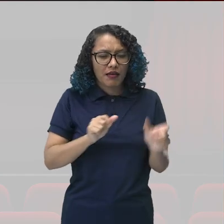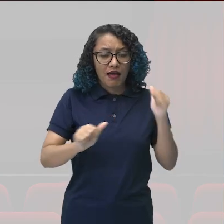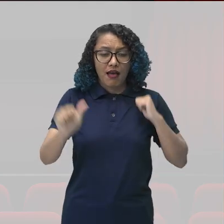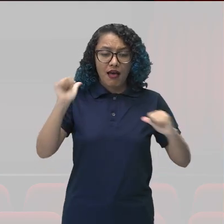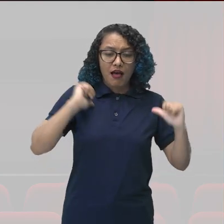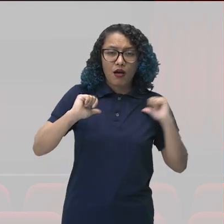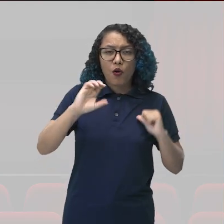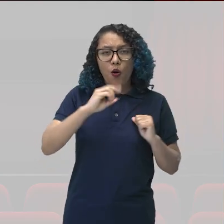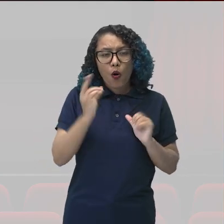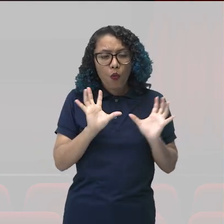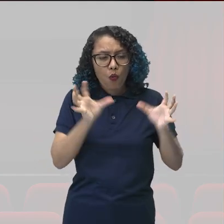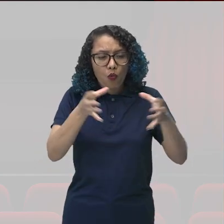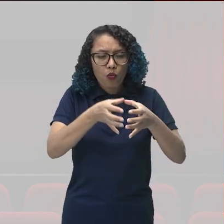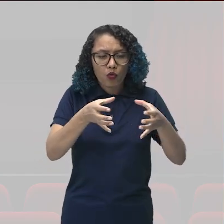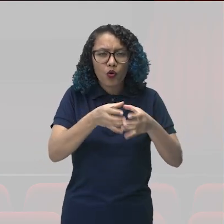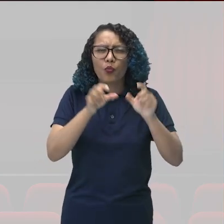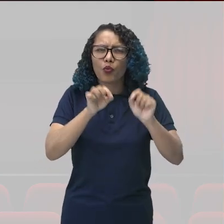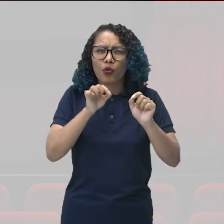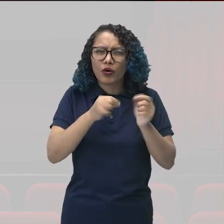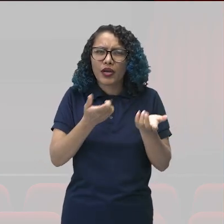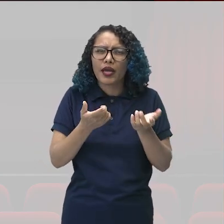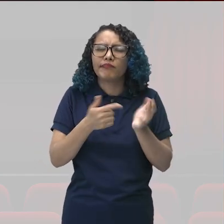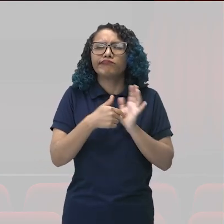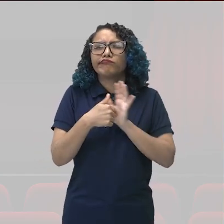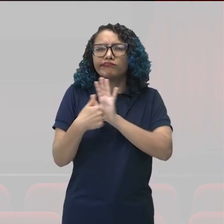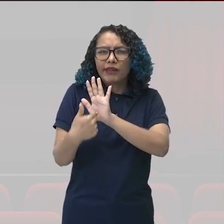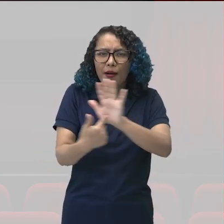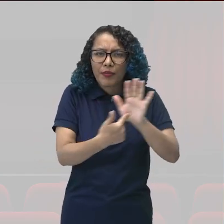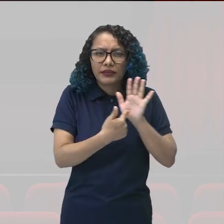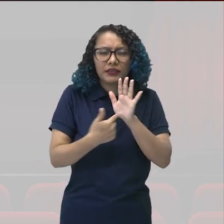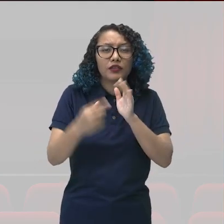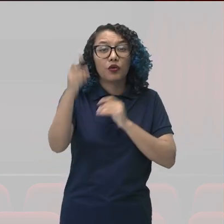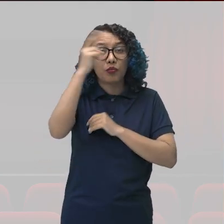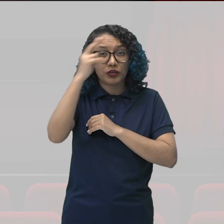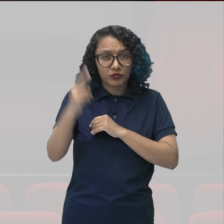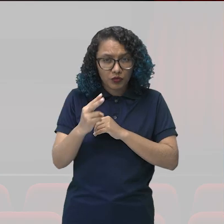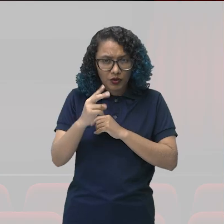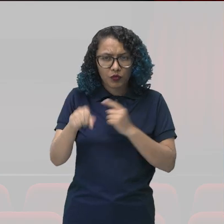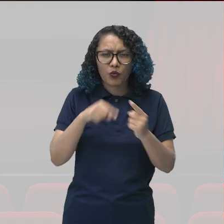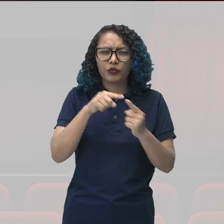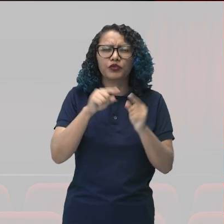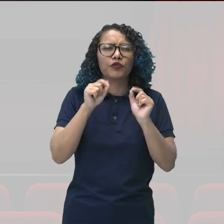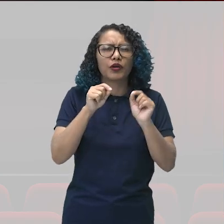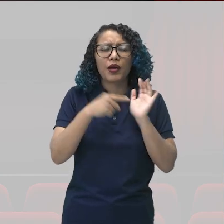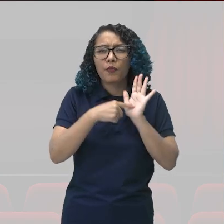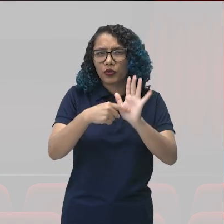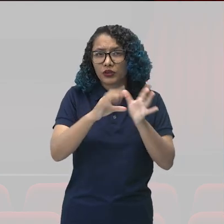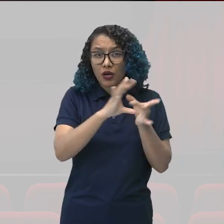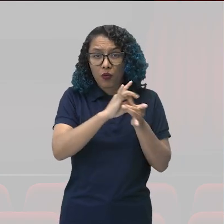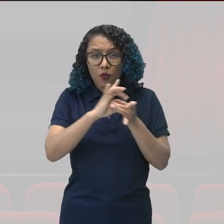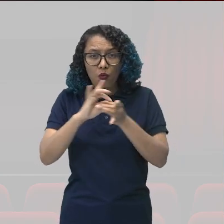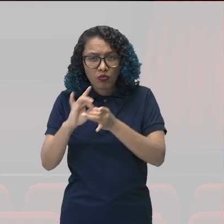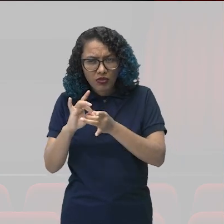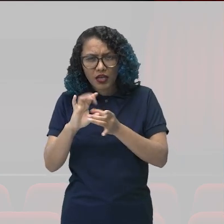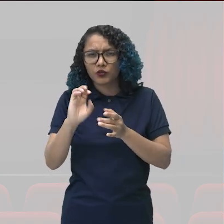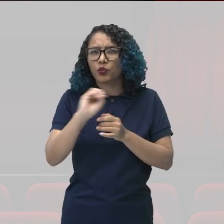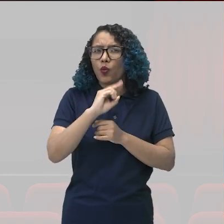atores interpreta uma história cujo objetivo é apresentar uma situação,